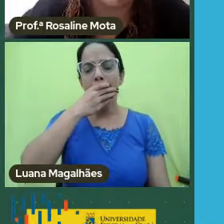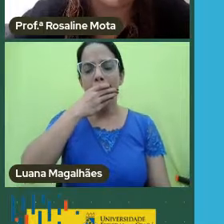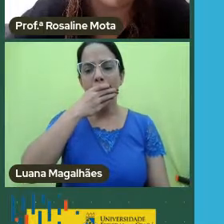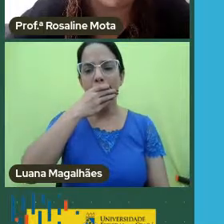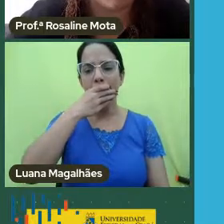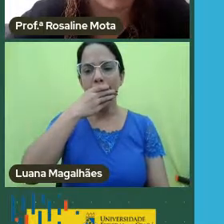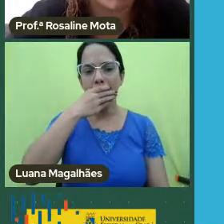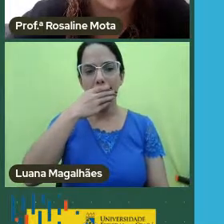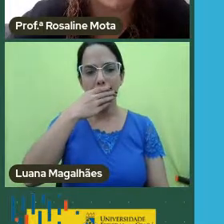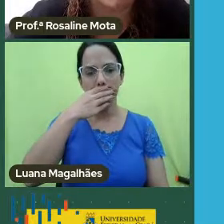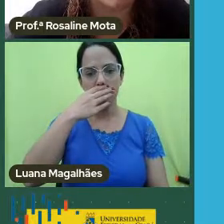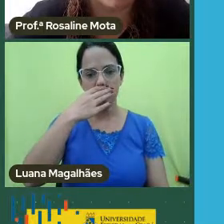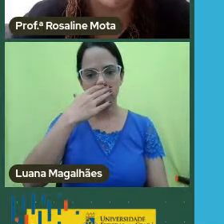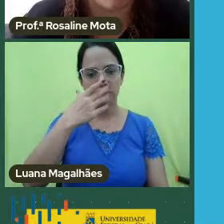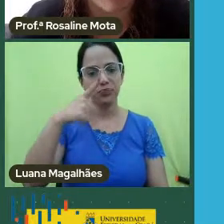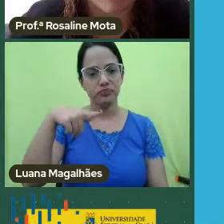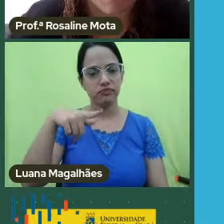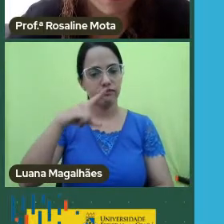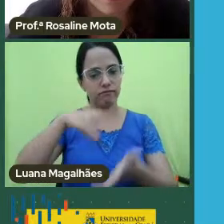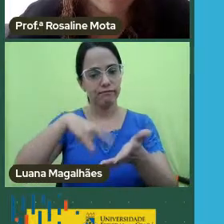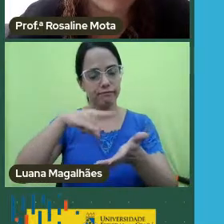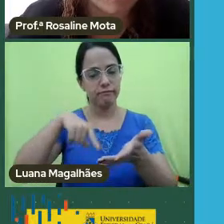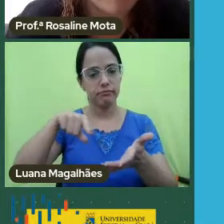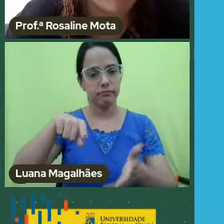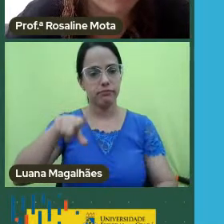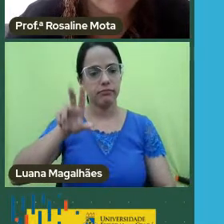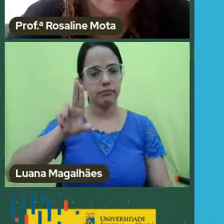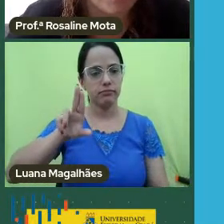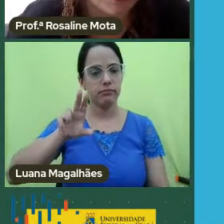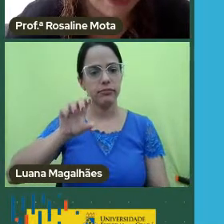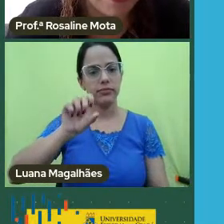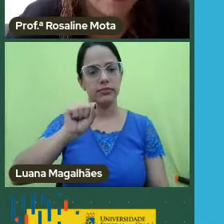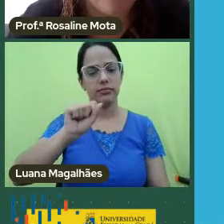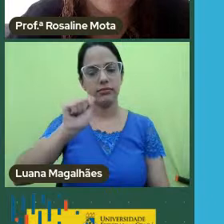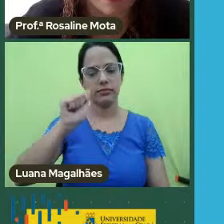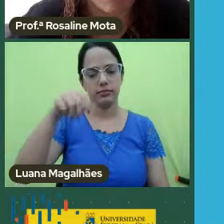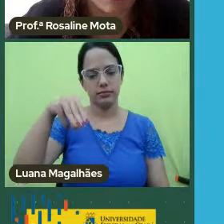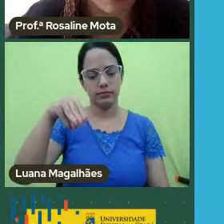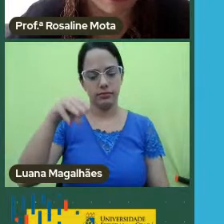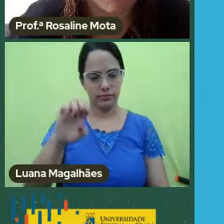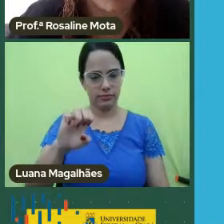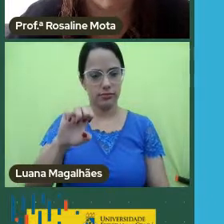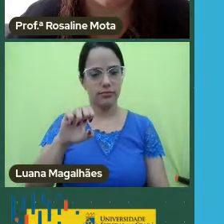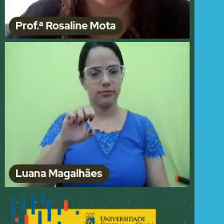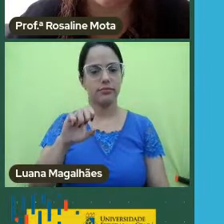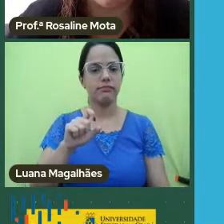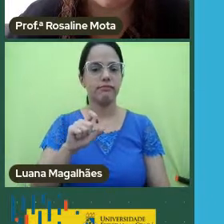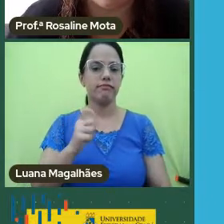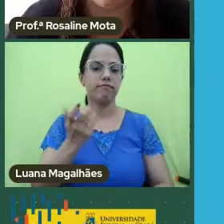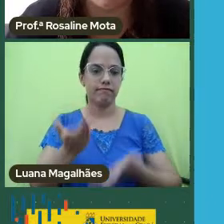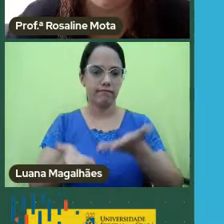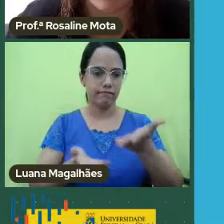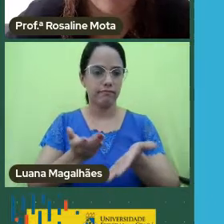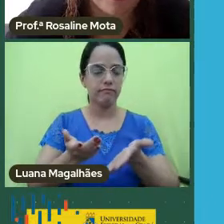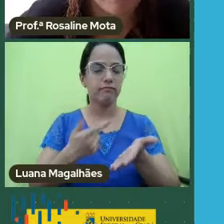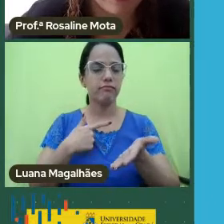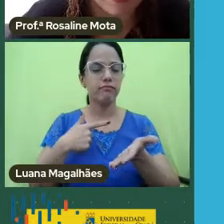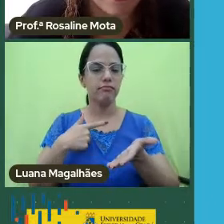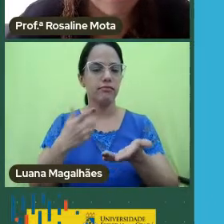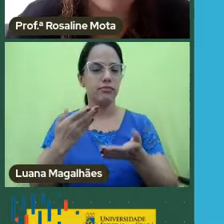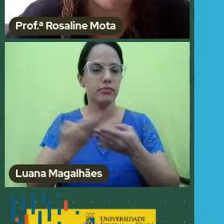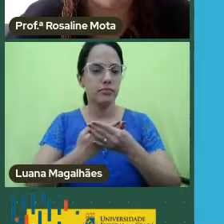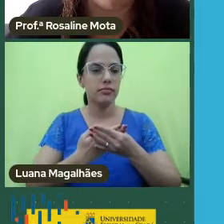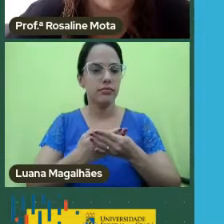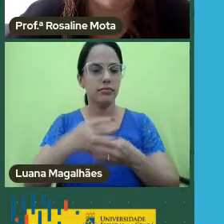já é uma coisa gigantesca, que é o SAMI. O SAMI é o Serviço de Arquivo Médico e Estatística. Ele é responsável pelo